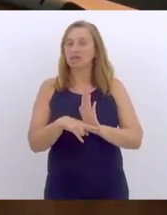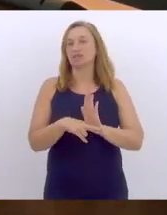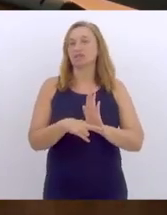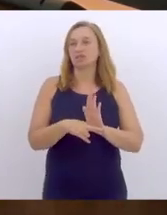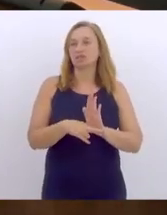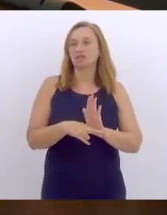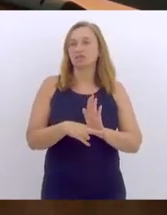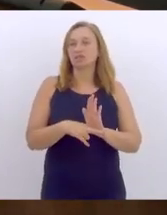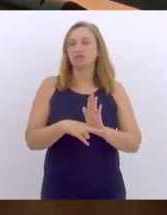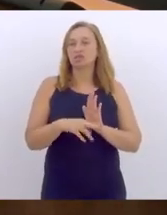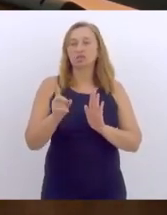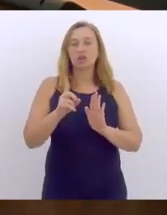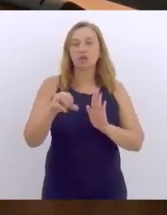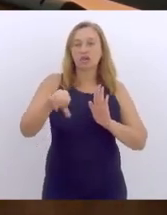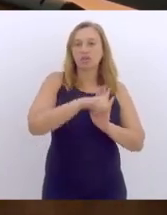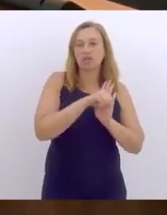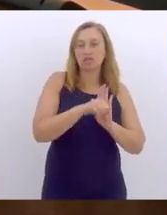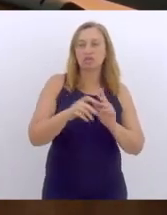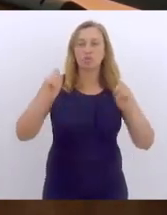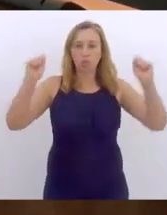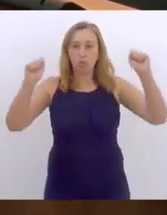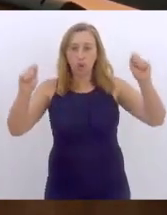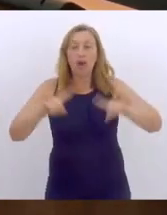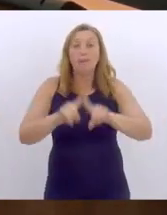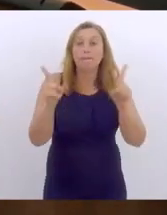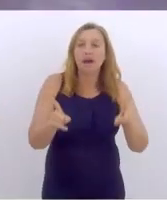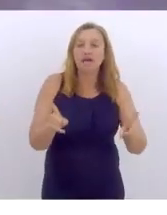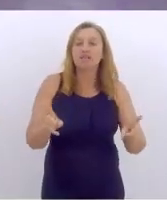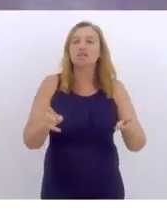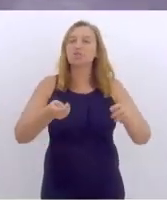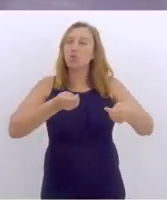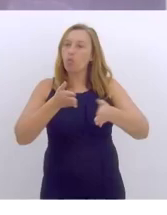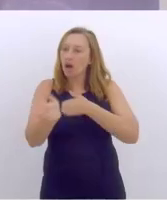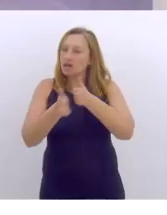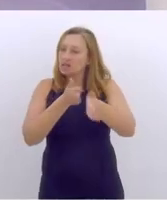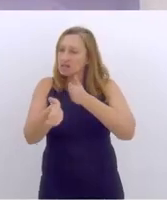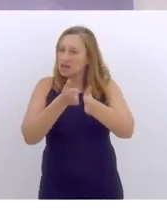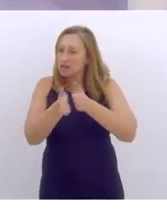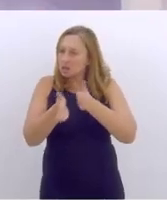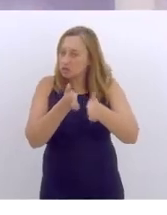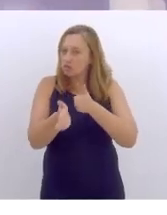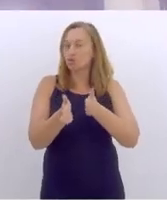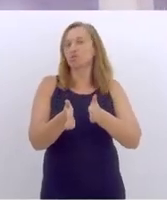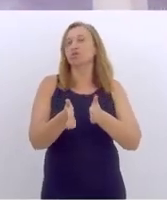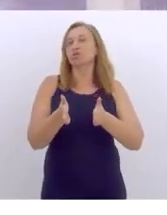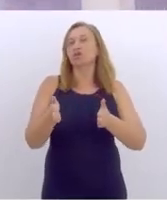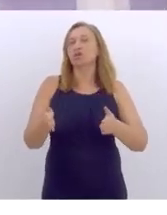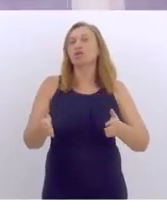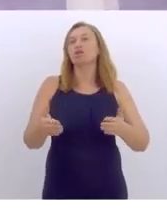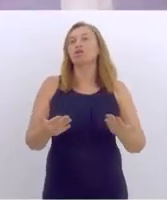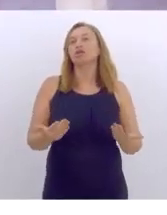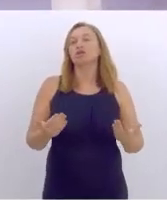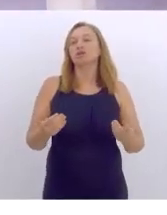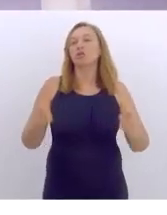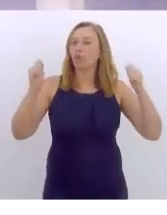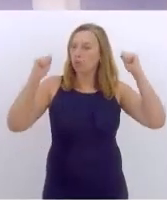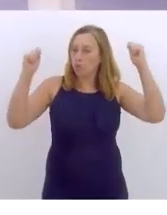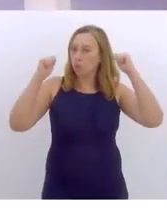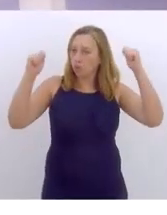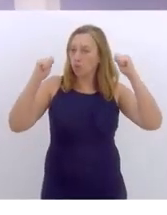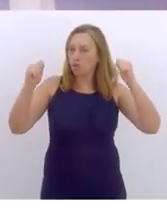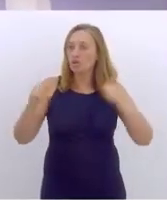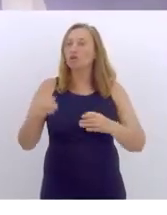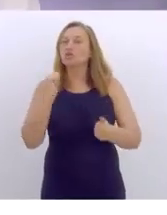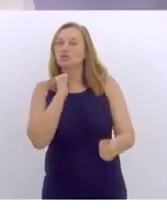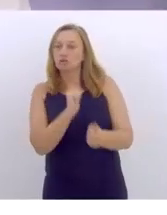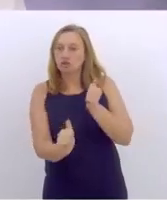não a criminalização das torcidas, mas garanta o acesso irrestrito às torcidas a fazerem com que o